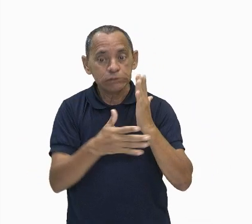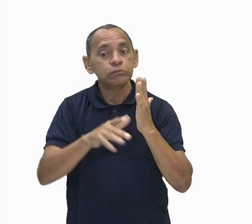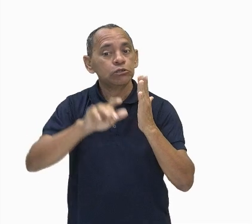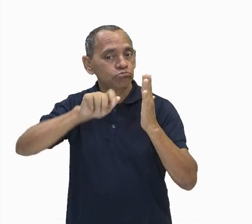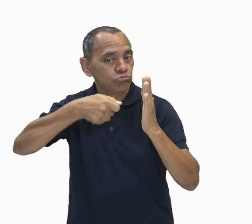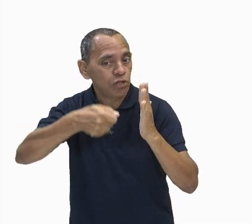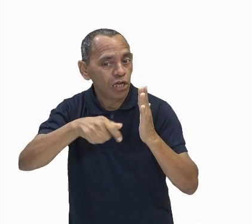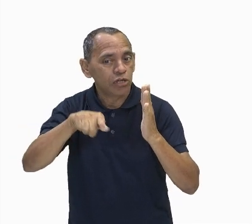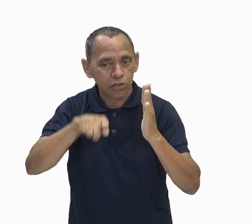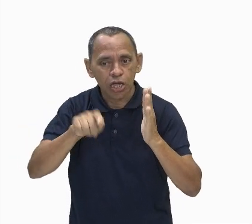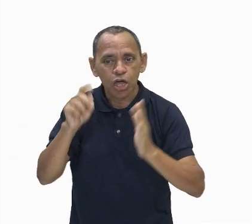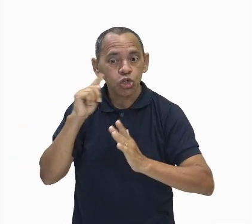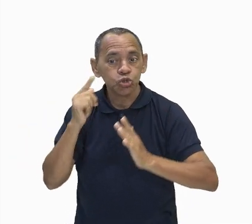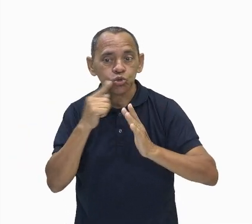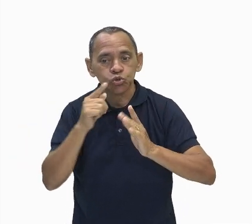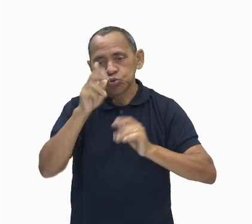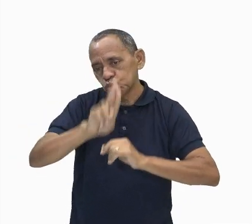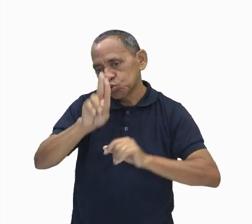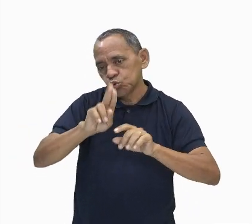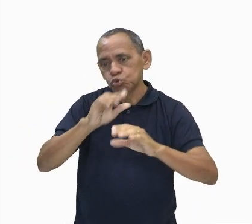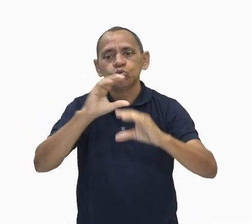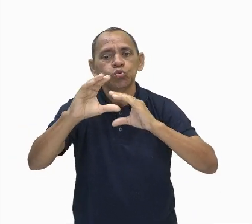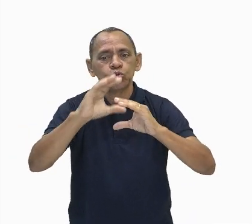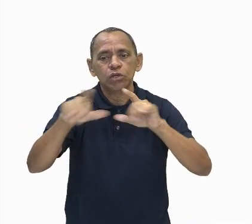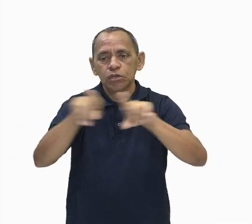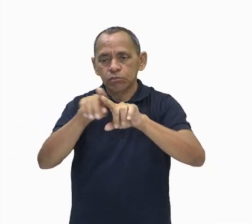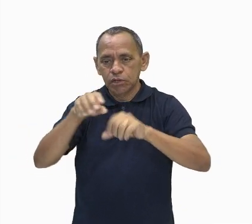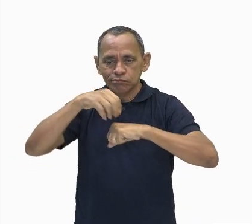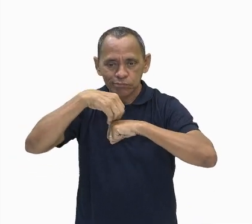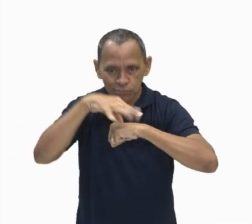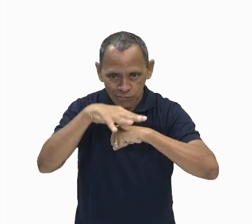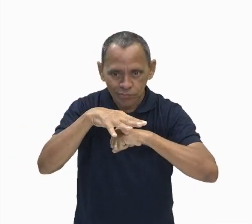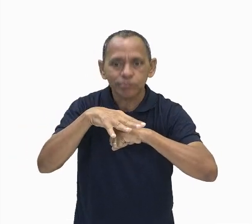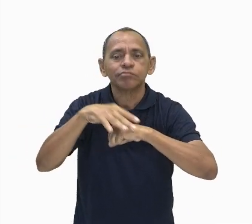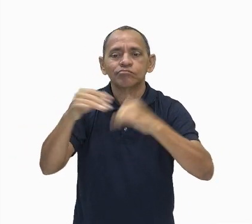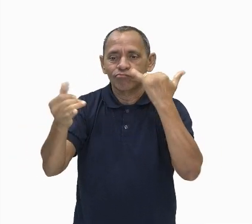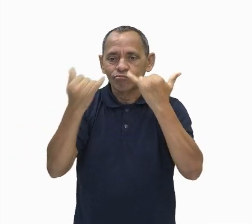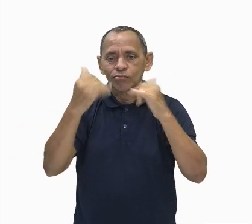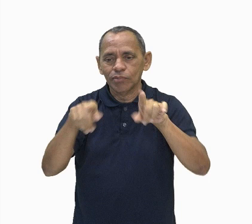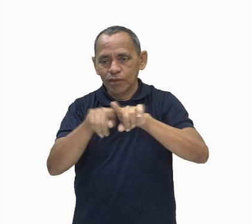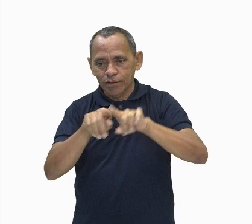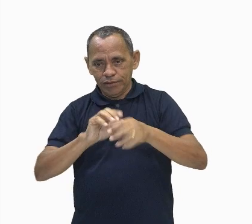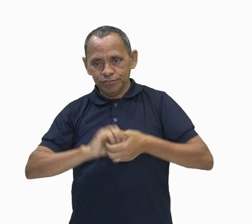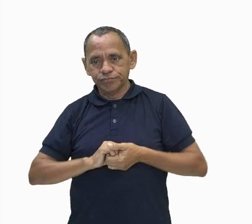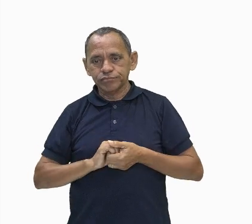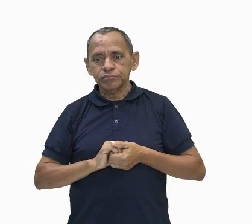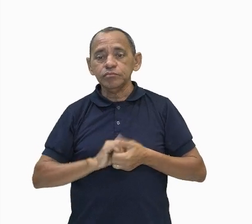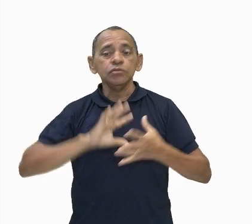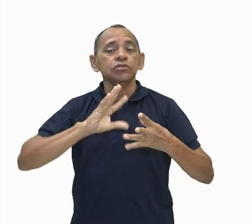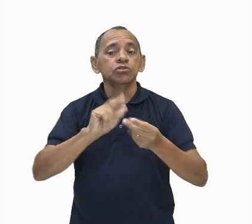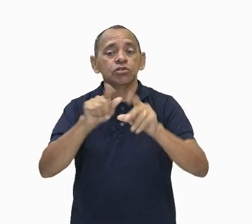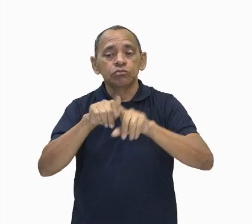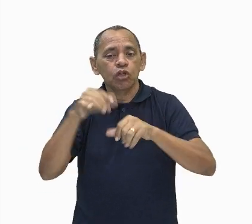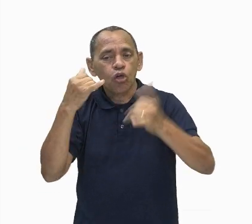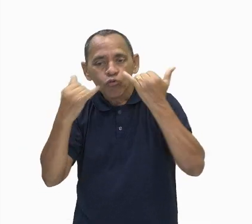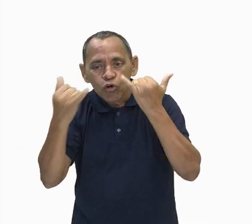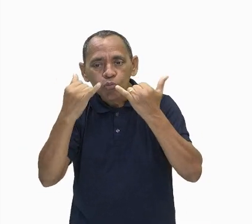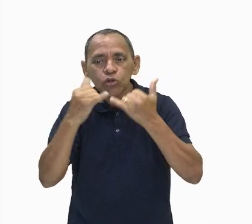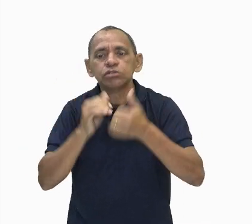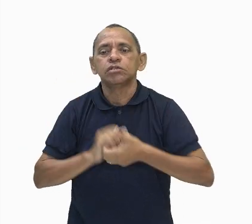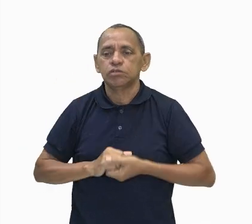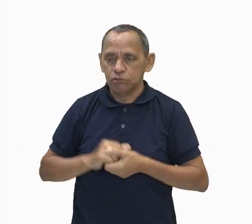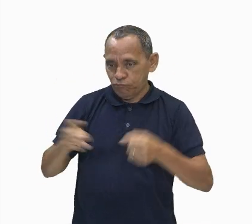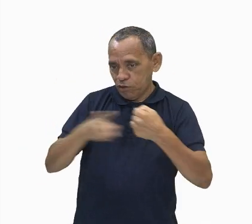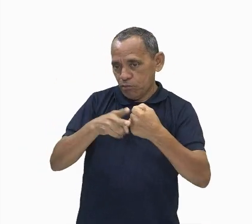os surdos utilizam para se comunicar, então eles transmitem, recebem informação. Então essas informações transmitidas de forma verbal ou não